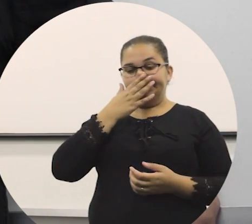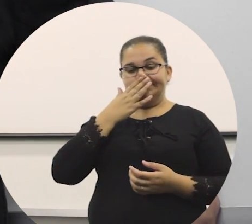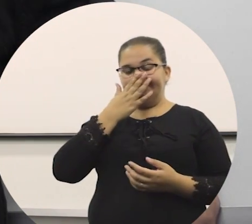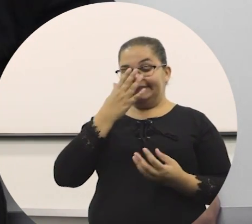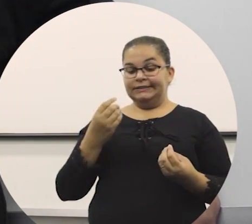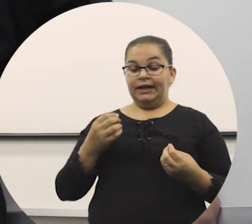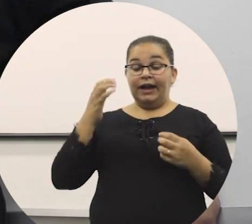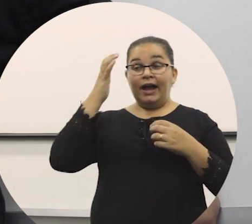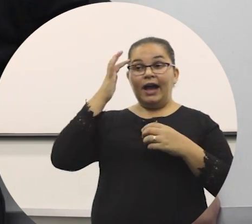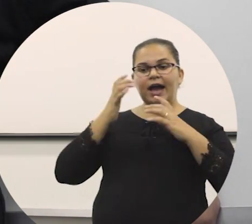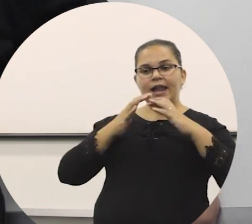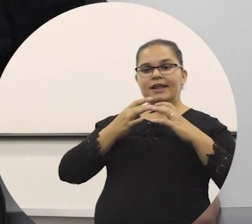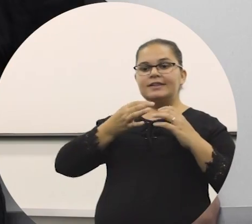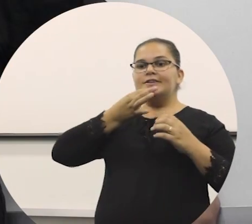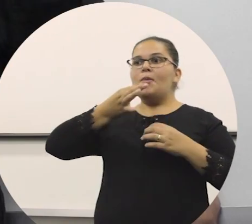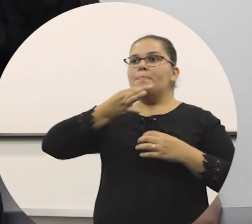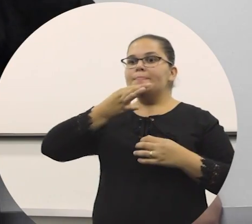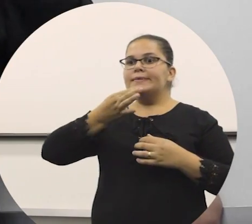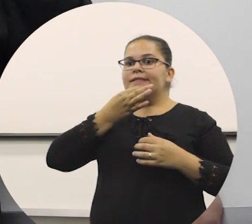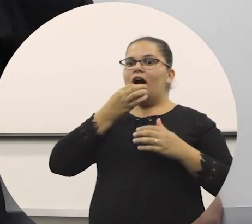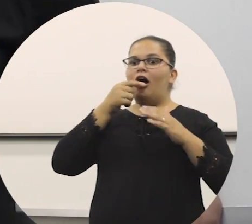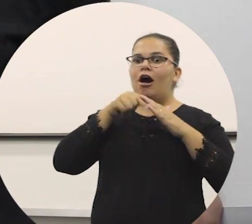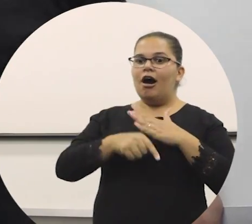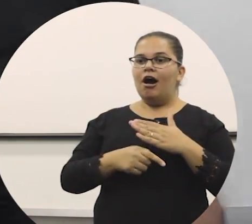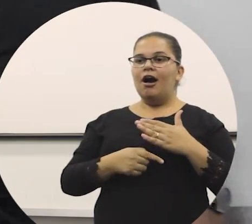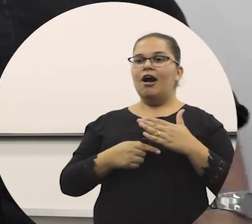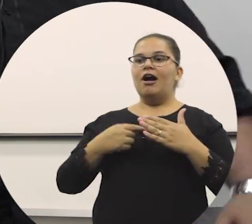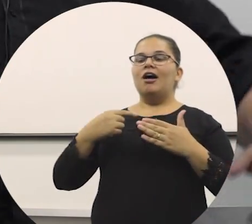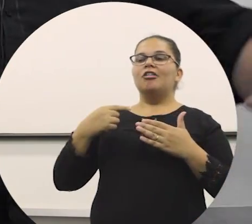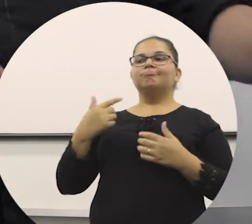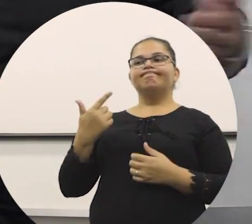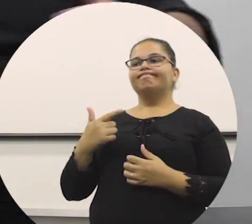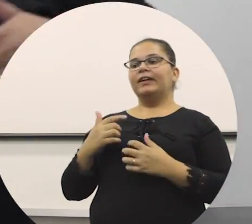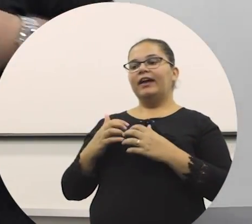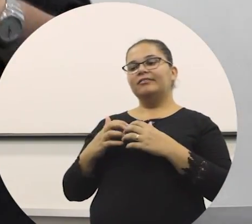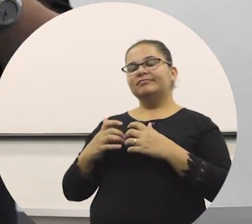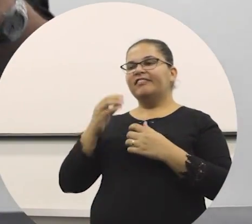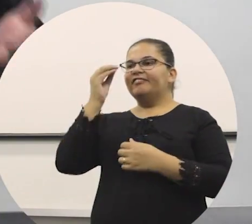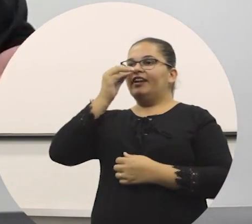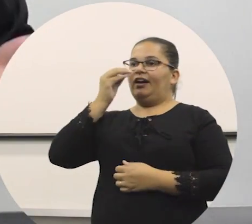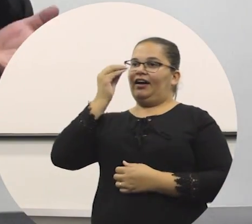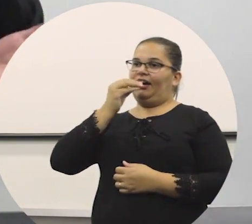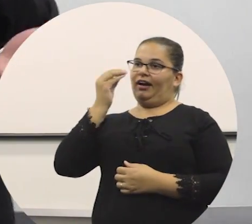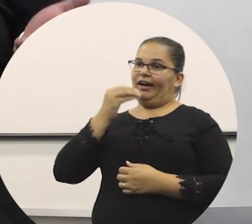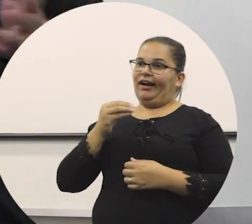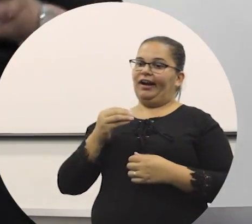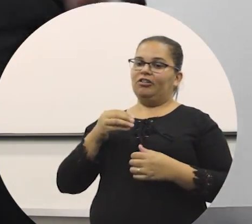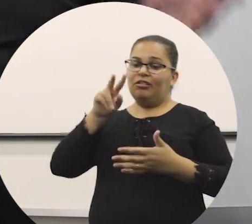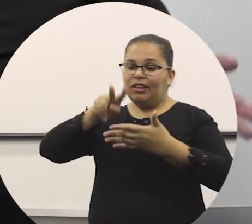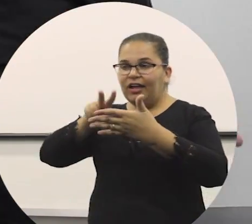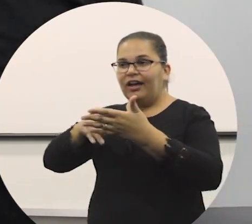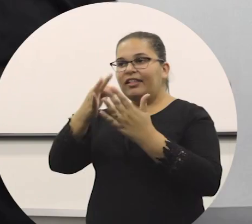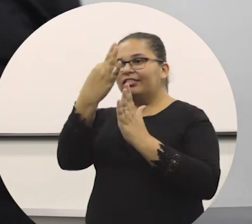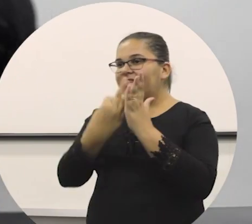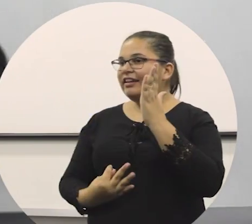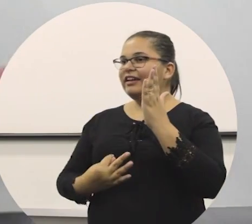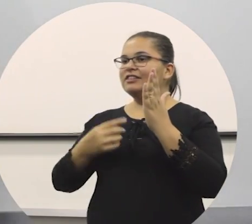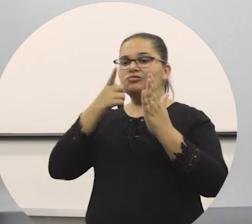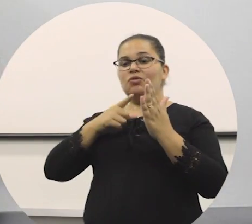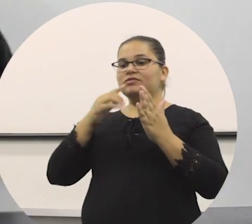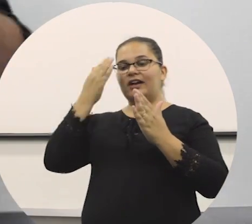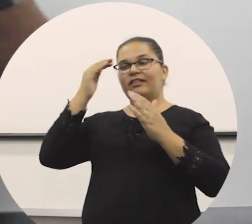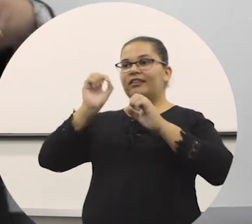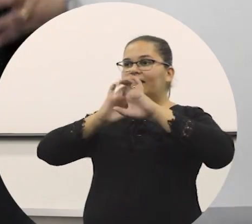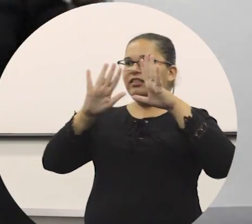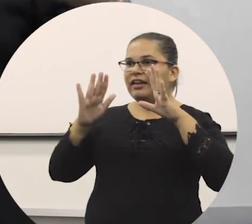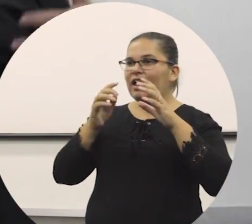uma consciência crítica aprofundada. Então aí, isso tudo vai prejudicar, por exemplo, na produção de texto, na interpretação de textos, está coberta de razão.